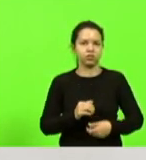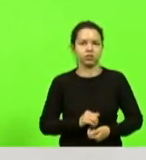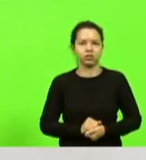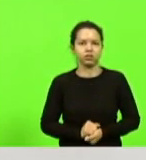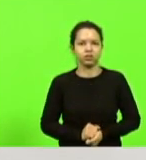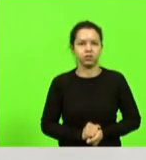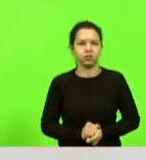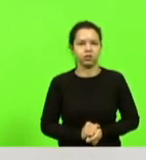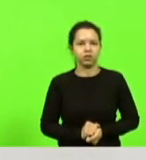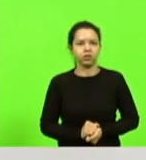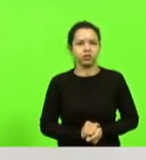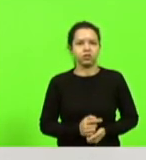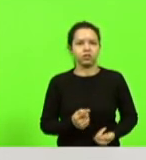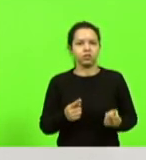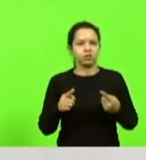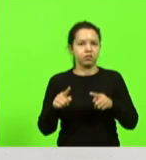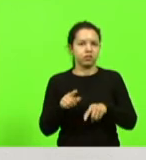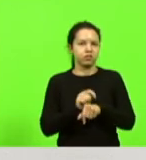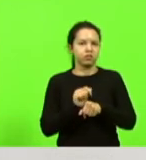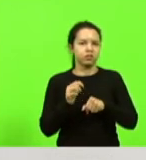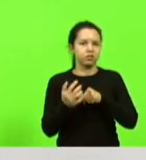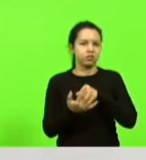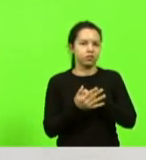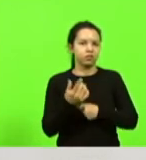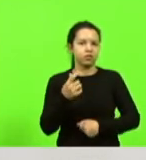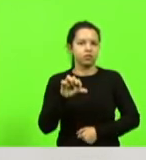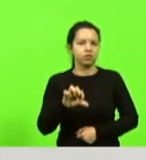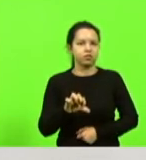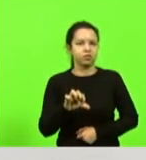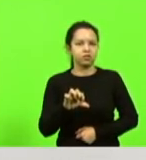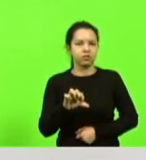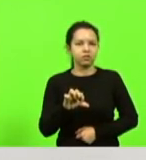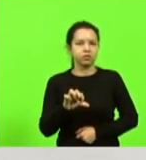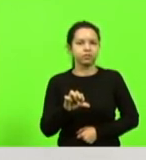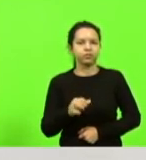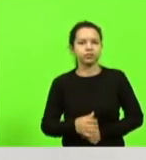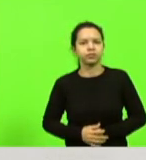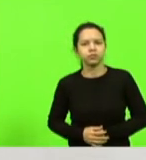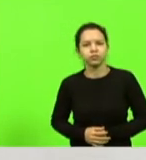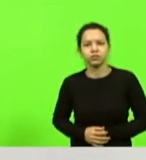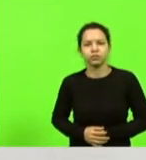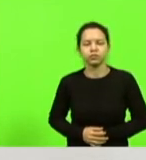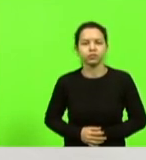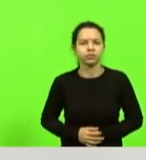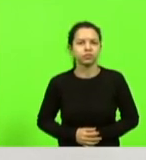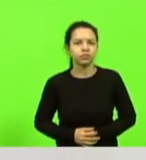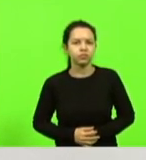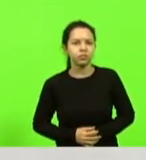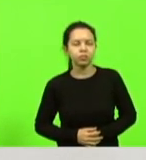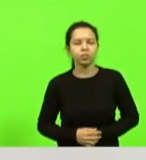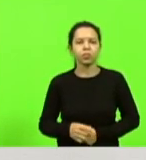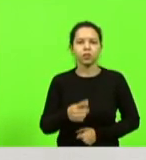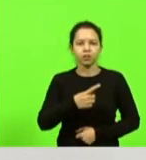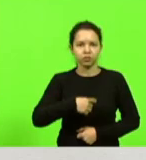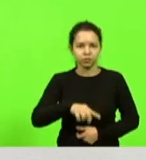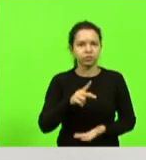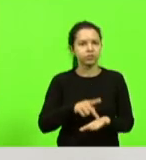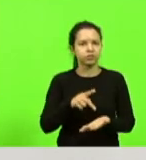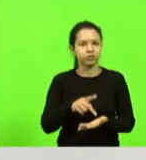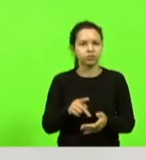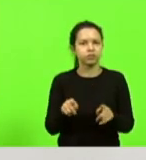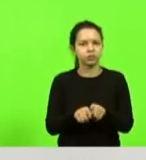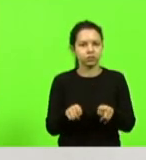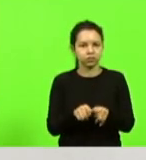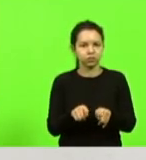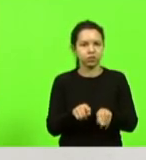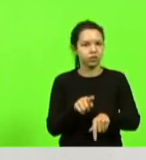em relação ao combate ao Covid-19. Porém, uma grande verdade também é que nós ocupamos grande parte do nosso tempo aqui, que